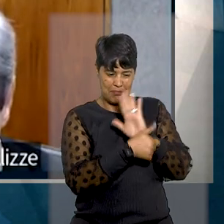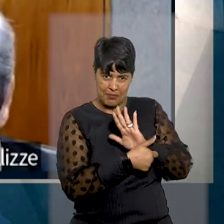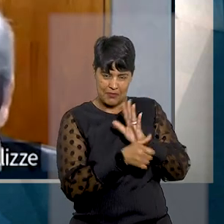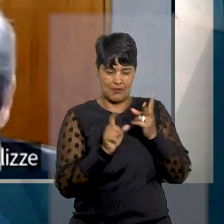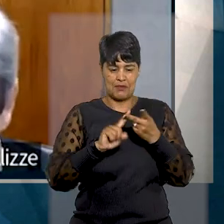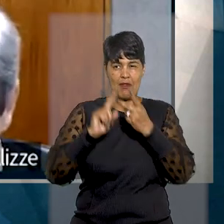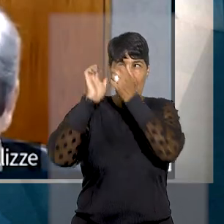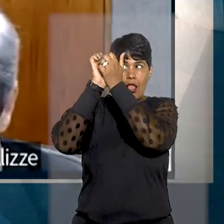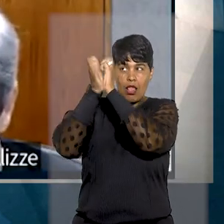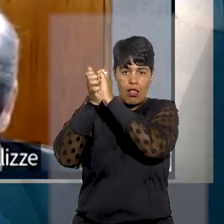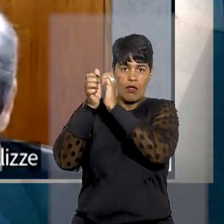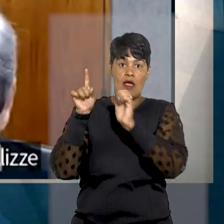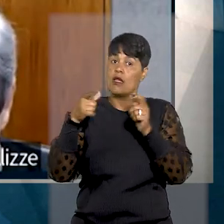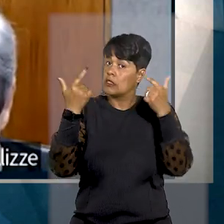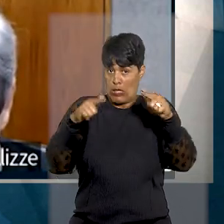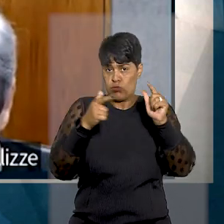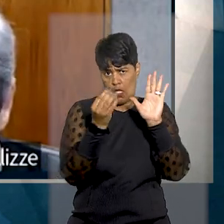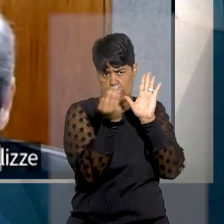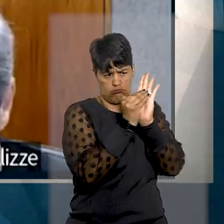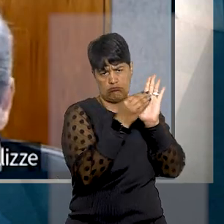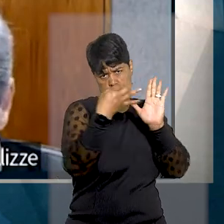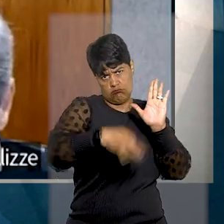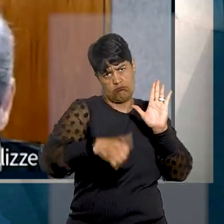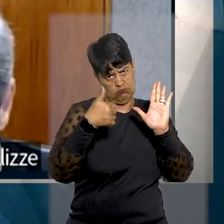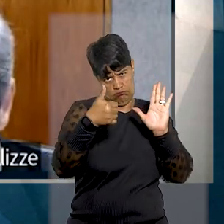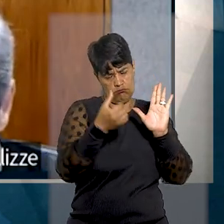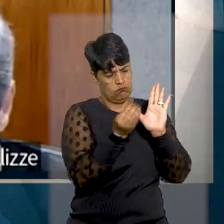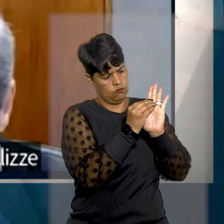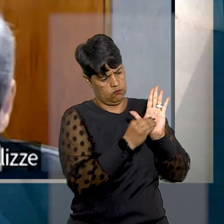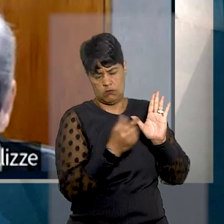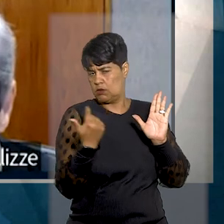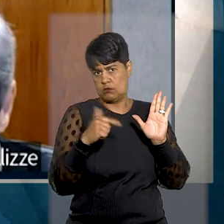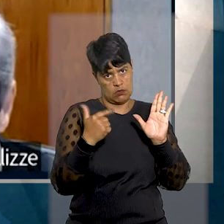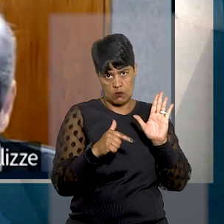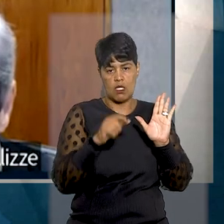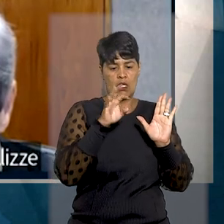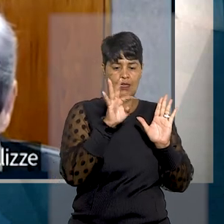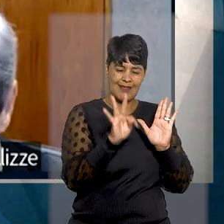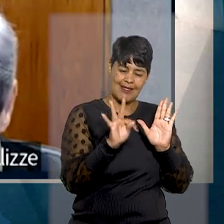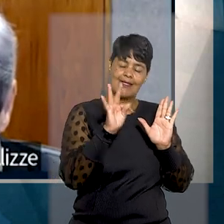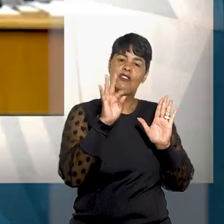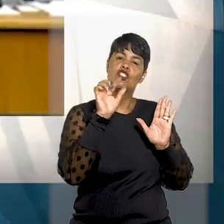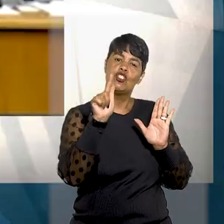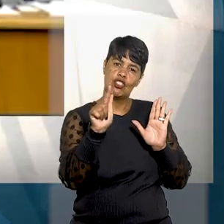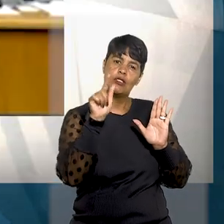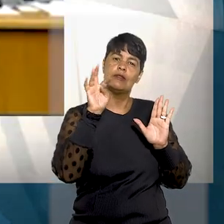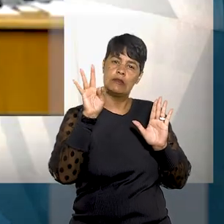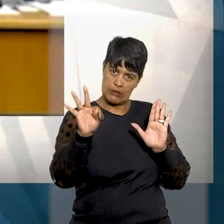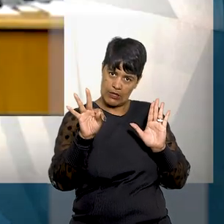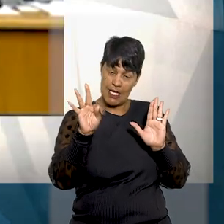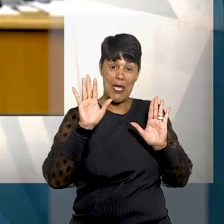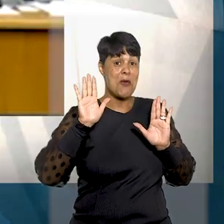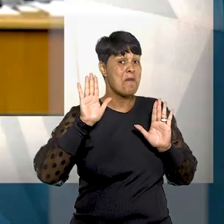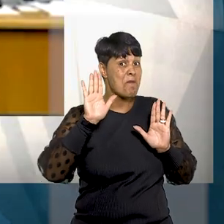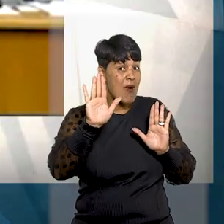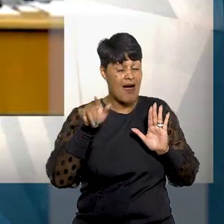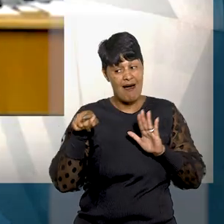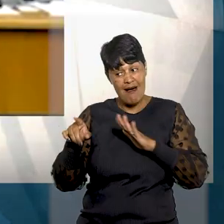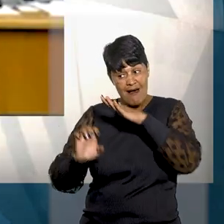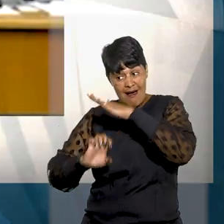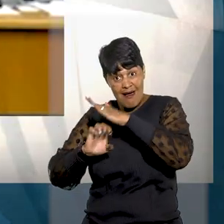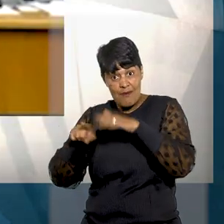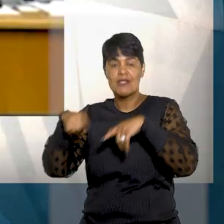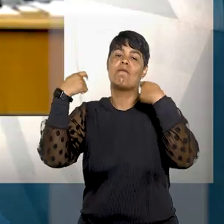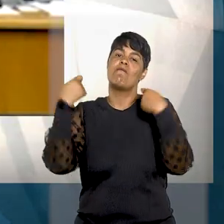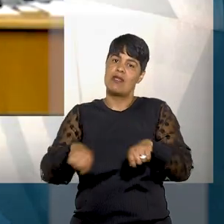e a paralisia cerebral não estarem enquadradas na classificação de transtornos globais do desenvolvimento não Afasta a obrigação de